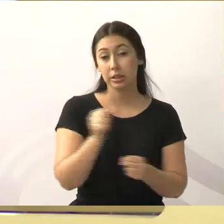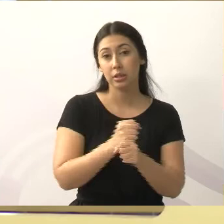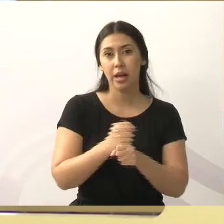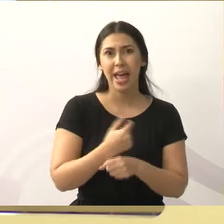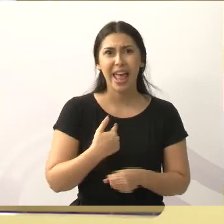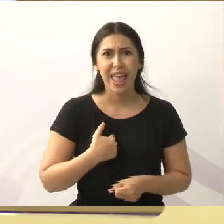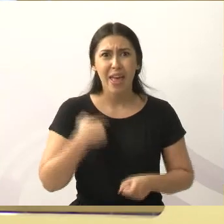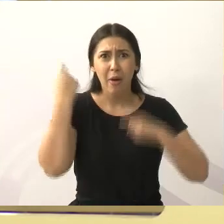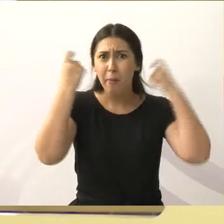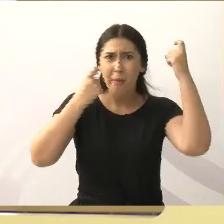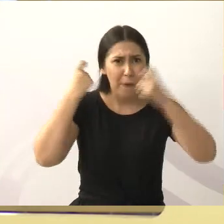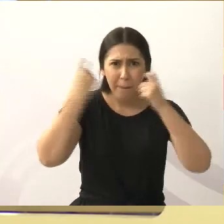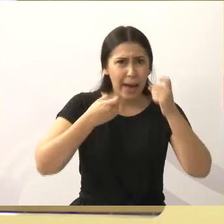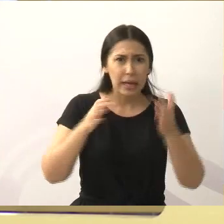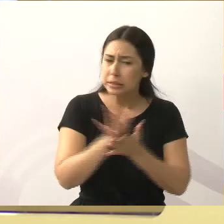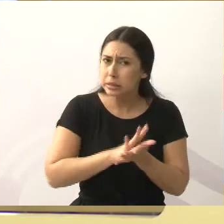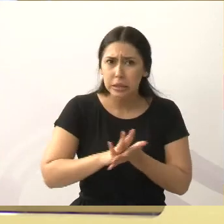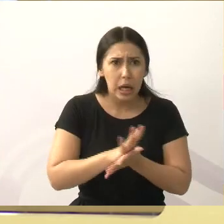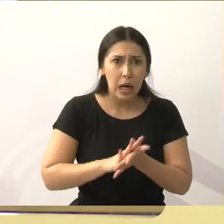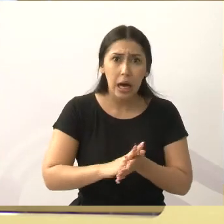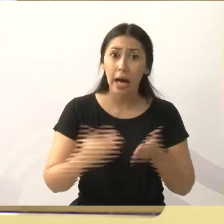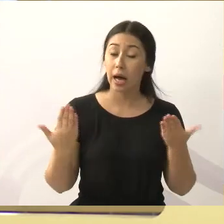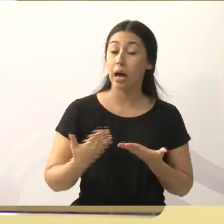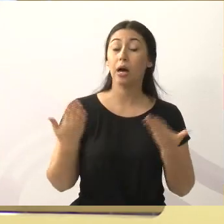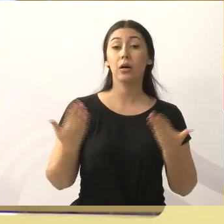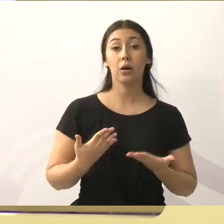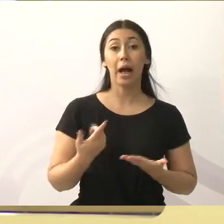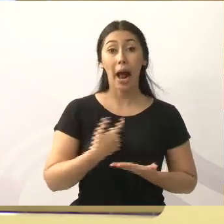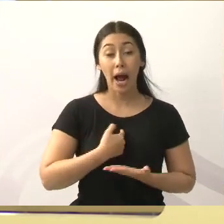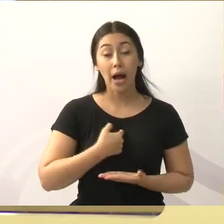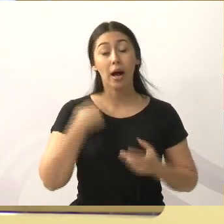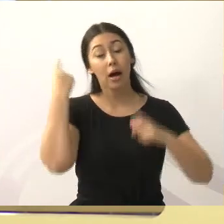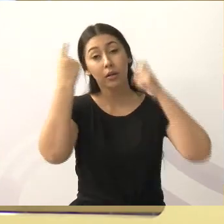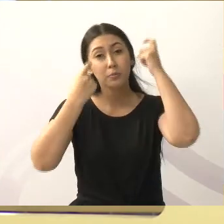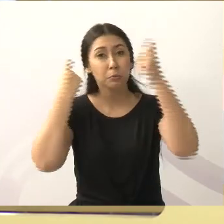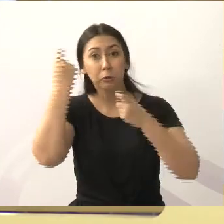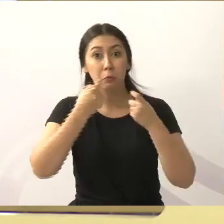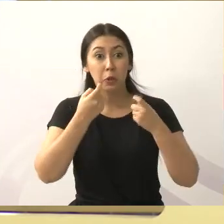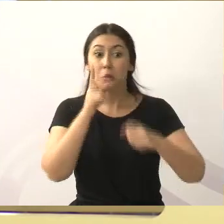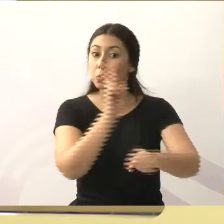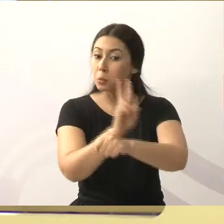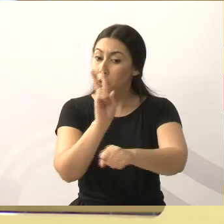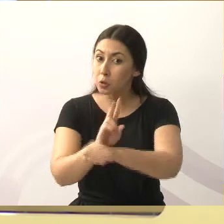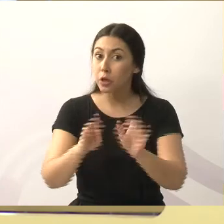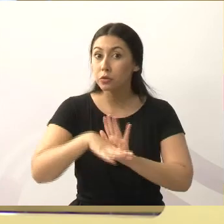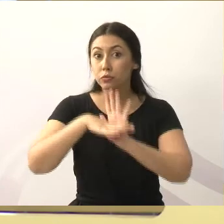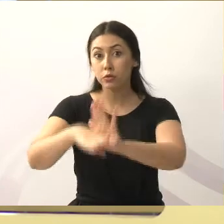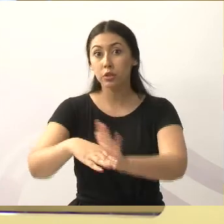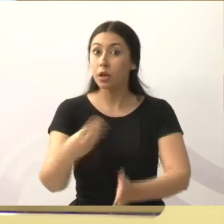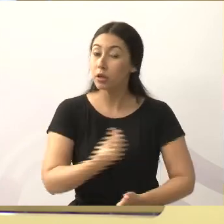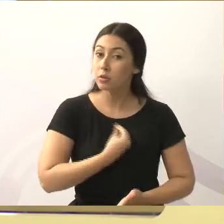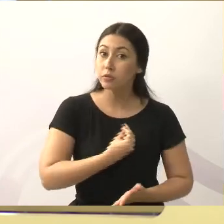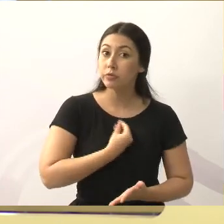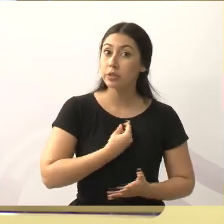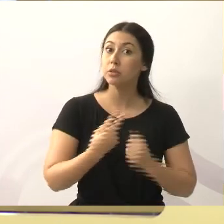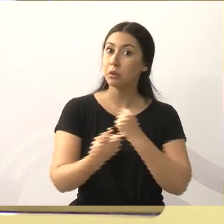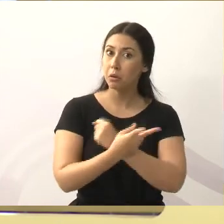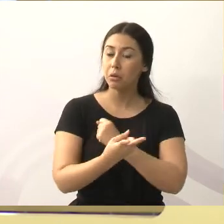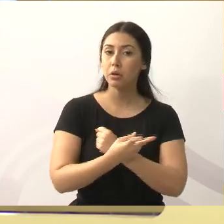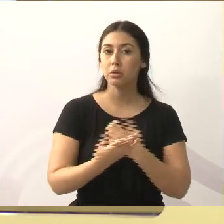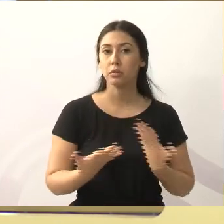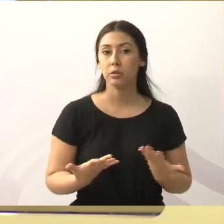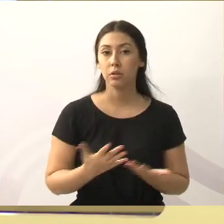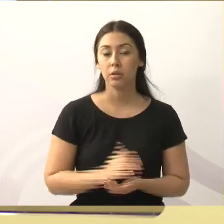não estou preocupado com a eleição. Nesse momento, eu estou preocupado em salvar a vida das pessoas. Eu acho que seria